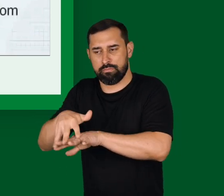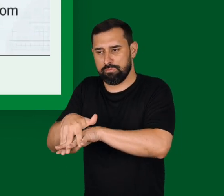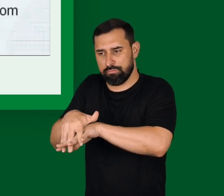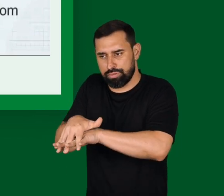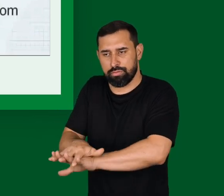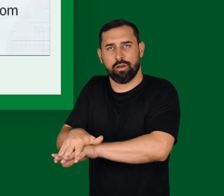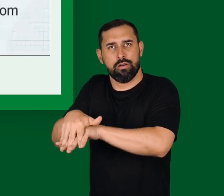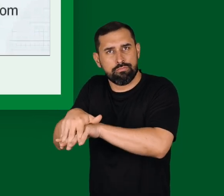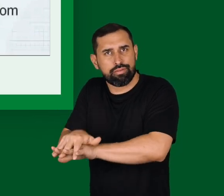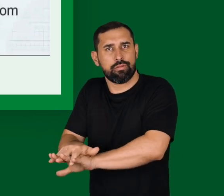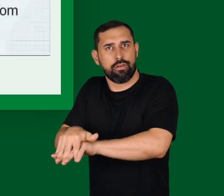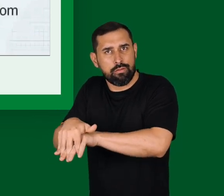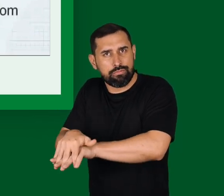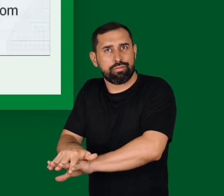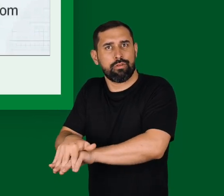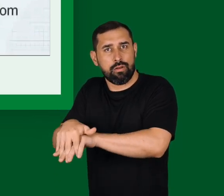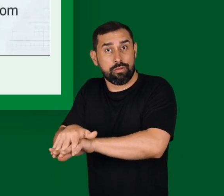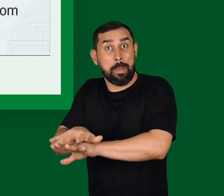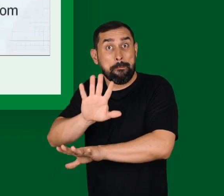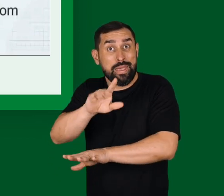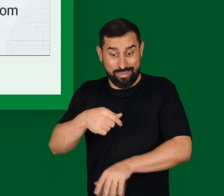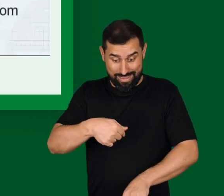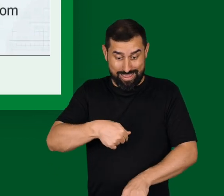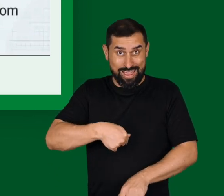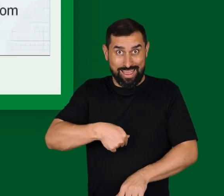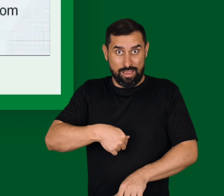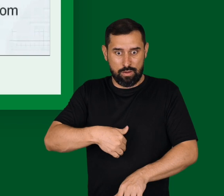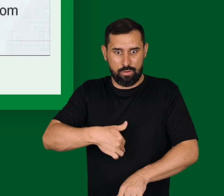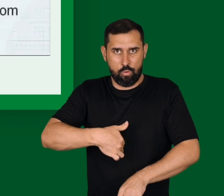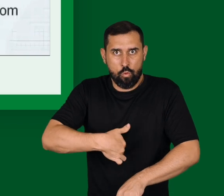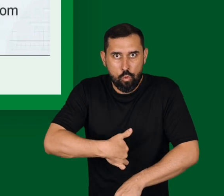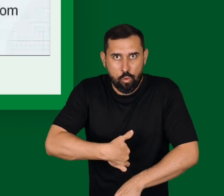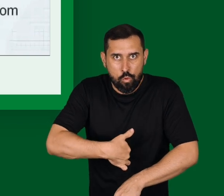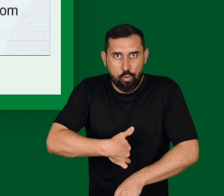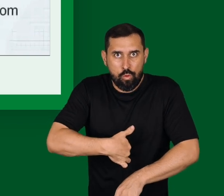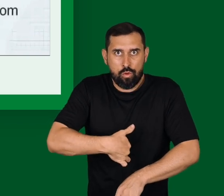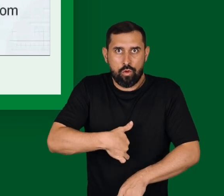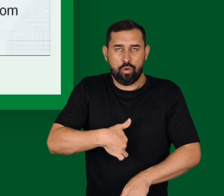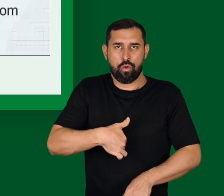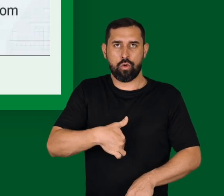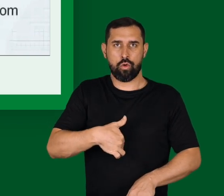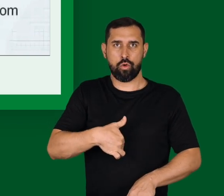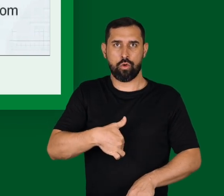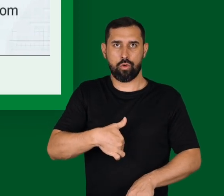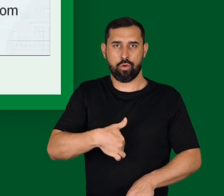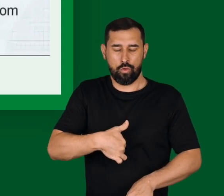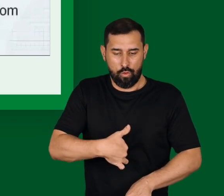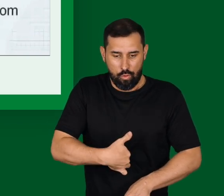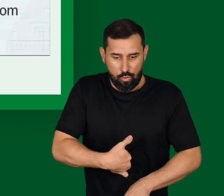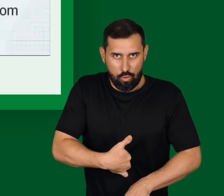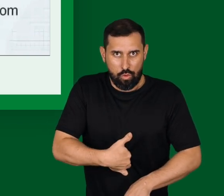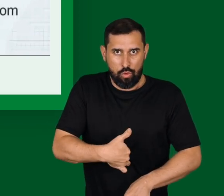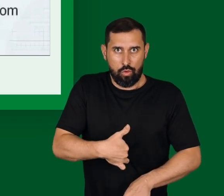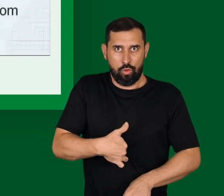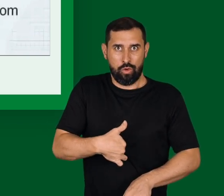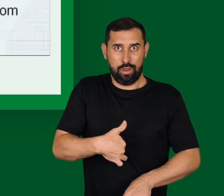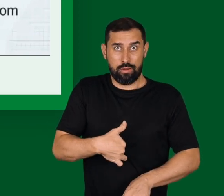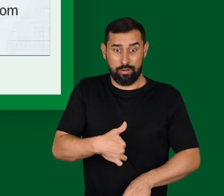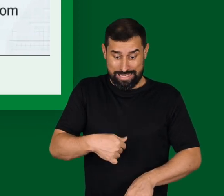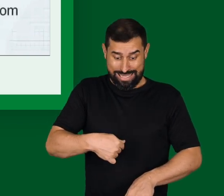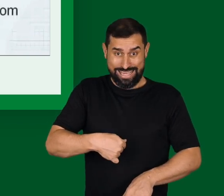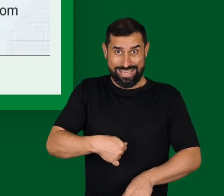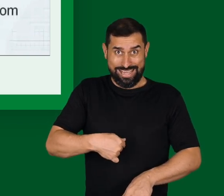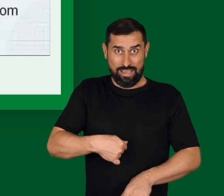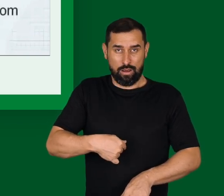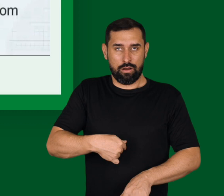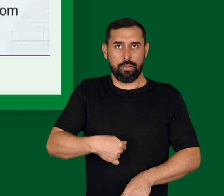ser ritmadas, e a gente precisa que na descompressão o externo volte para a sua